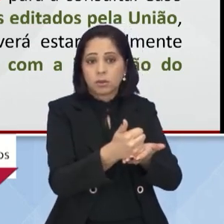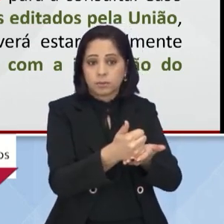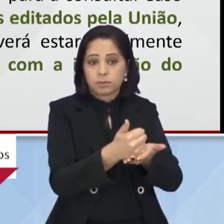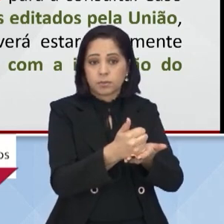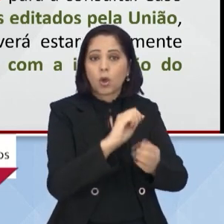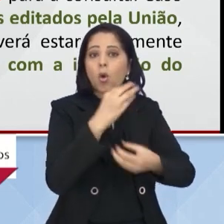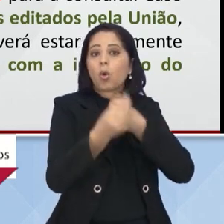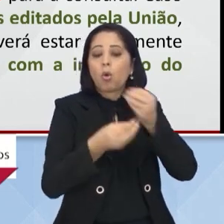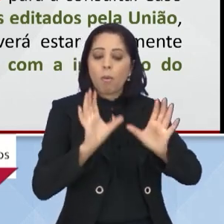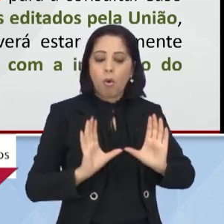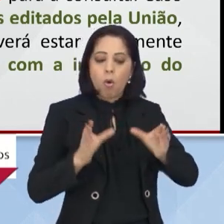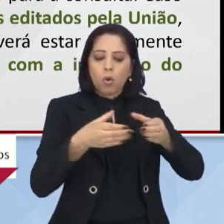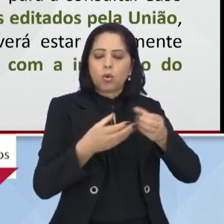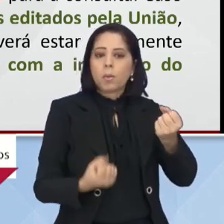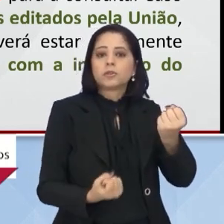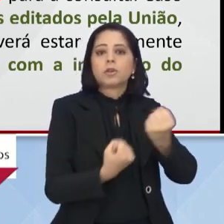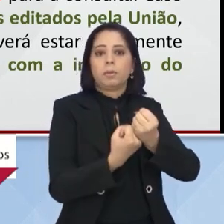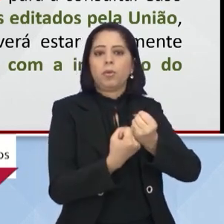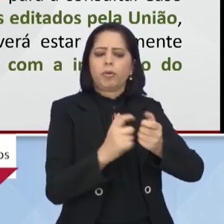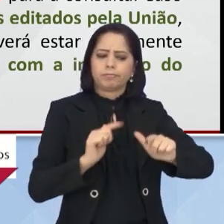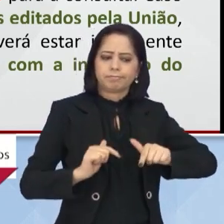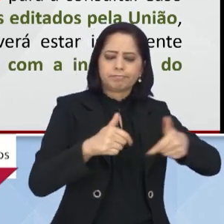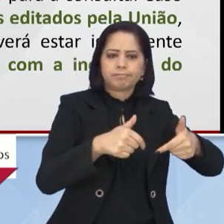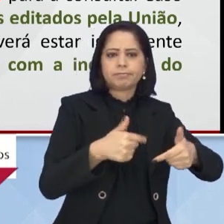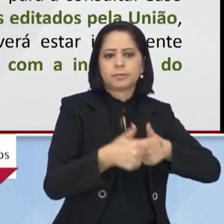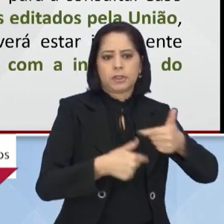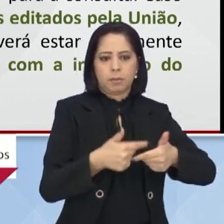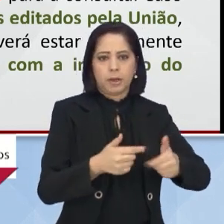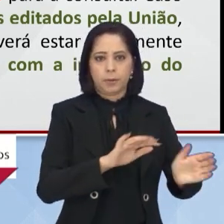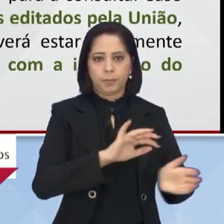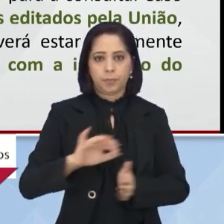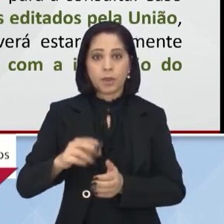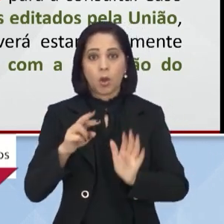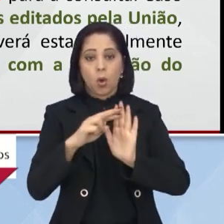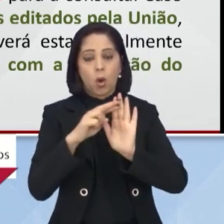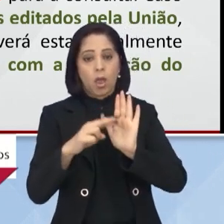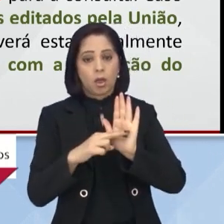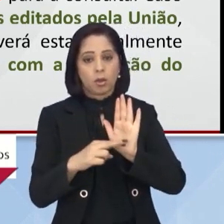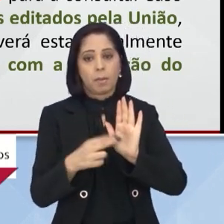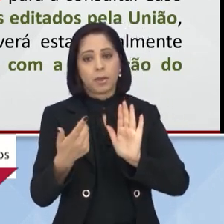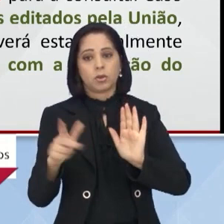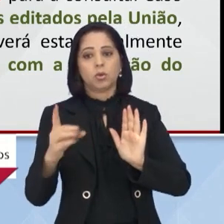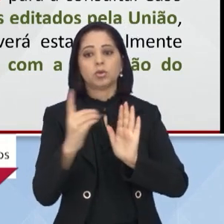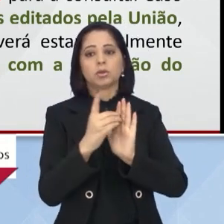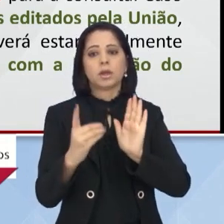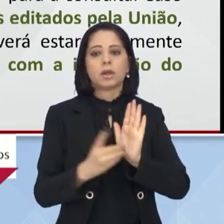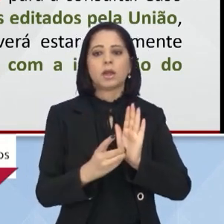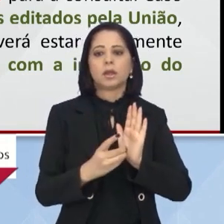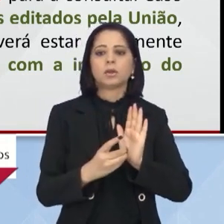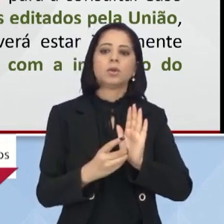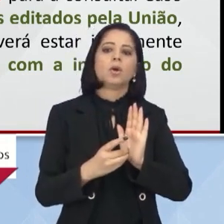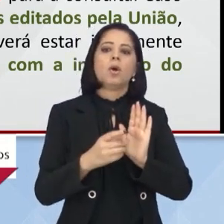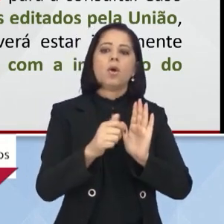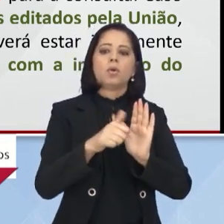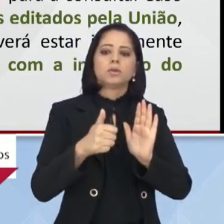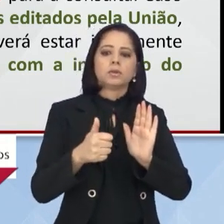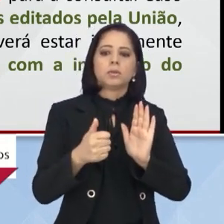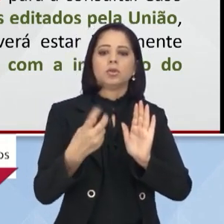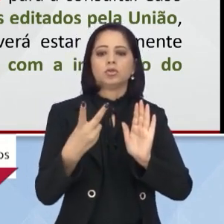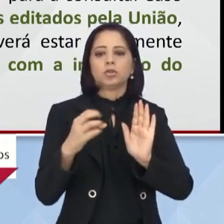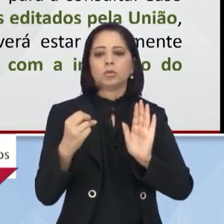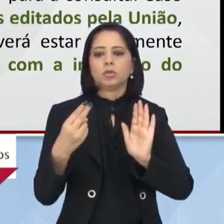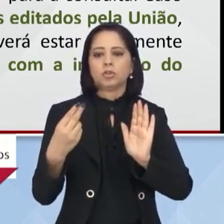atuar né equipe de apoio e um outro regulamento o decreto 11.888 de 24 né Ele regula o